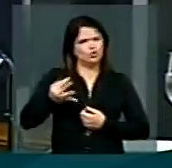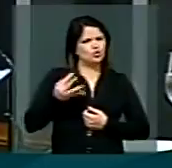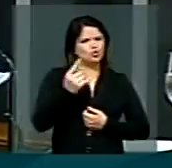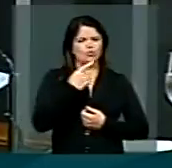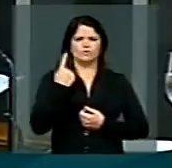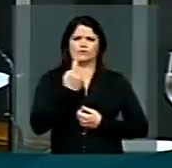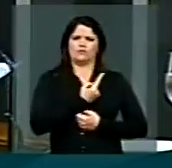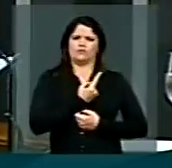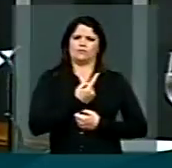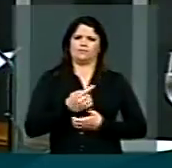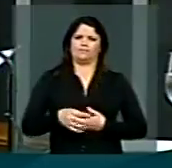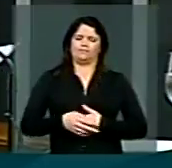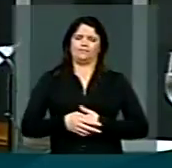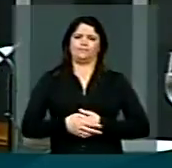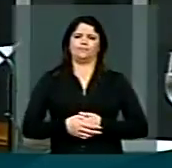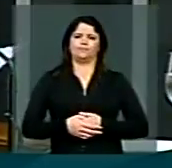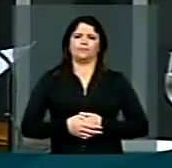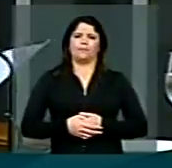nós.